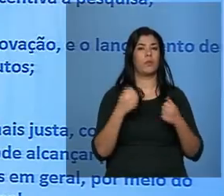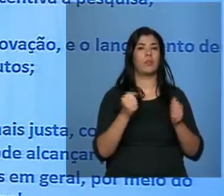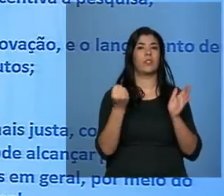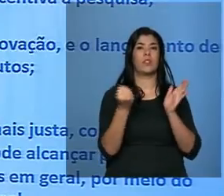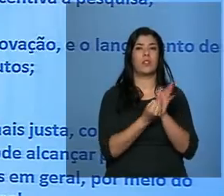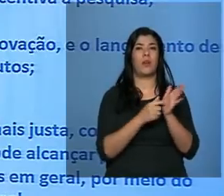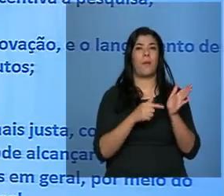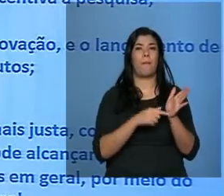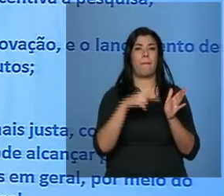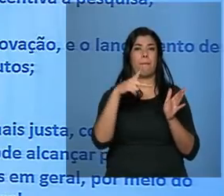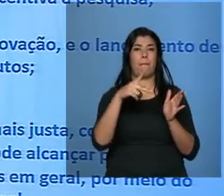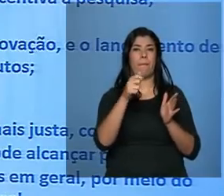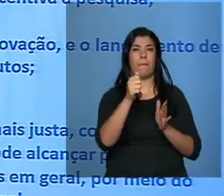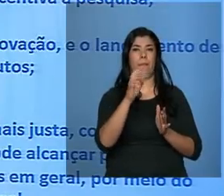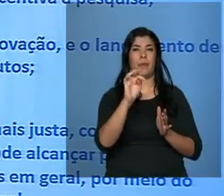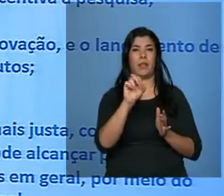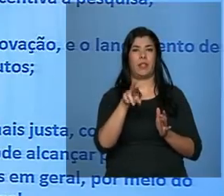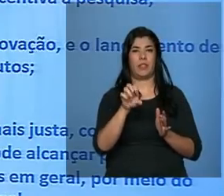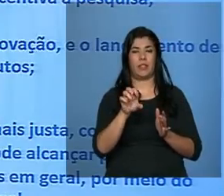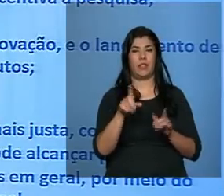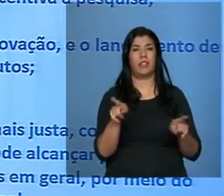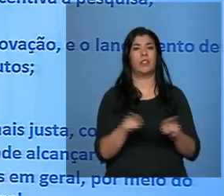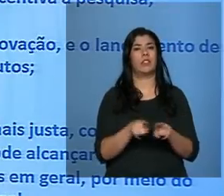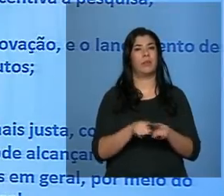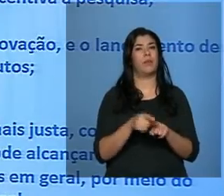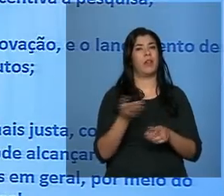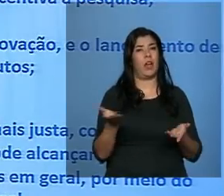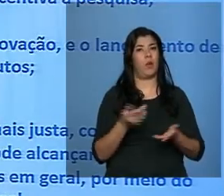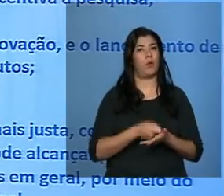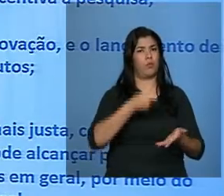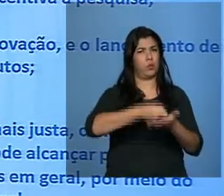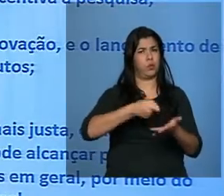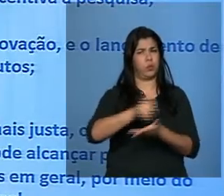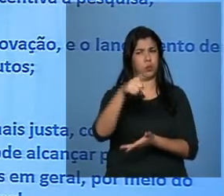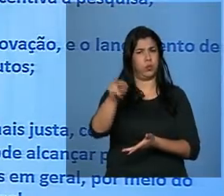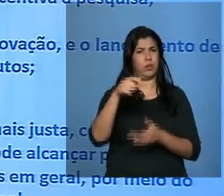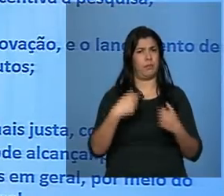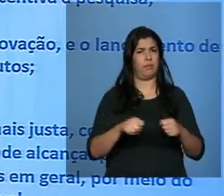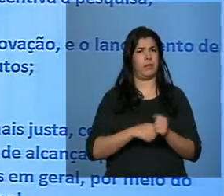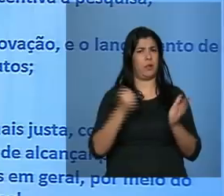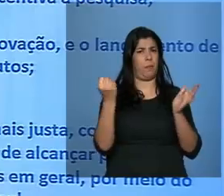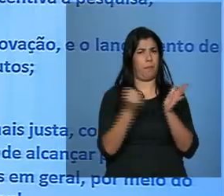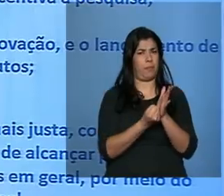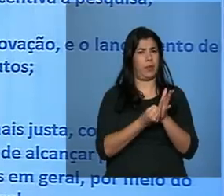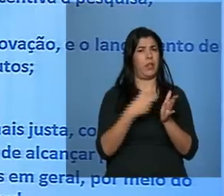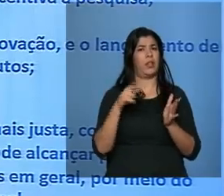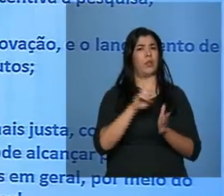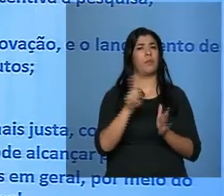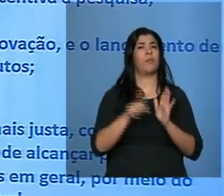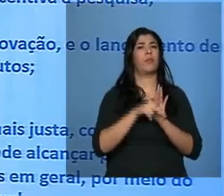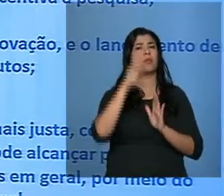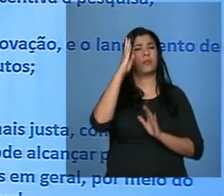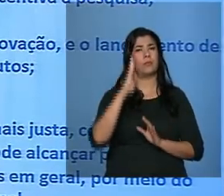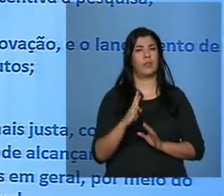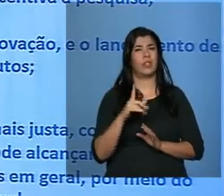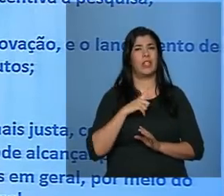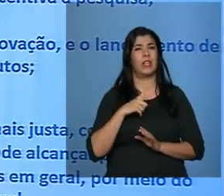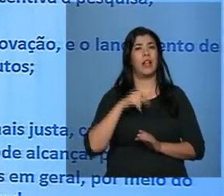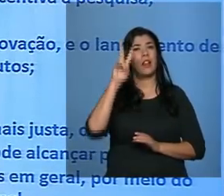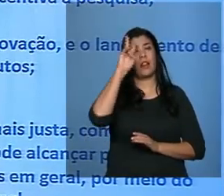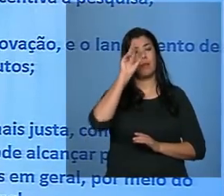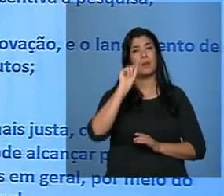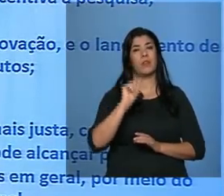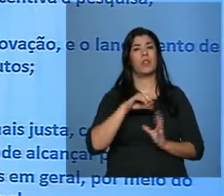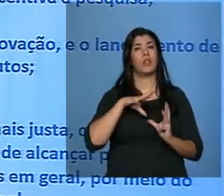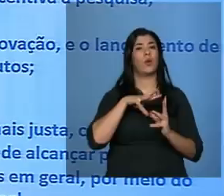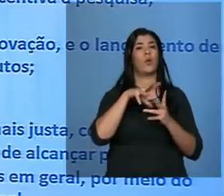agora é concomitante. Então, agora também vou cobrar deles das patentes. Agora, lembrando que o mundo hoje tem hubs de patente. O